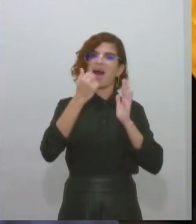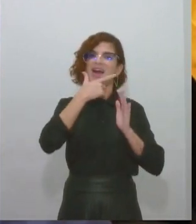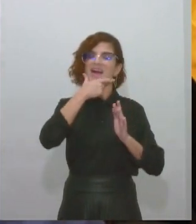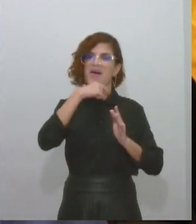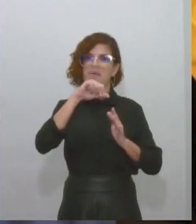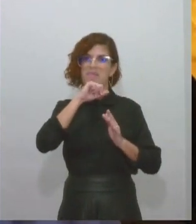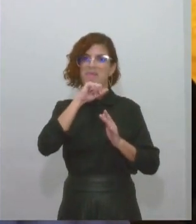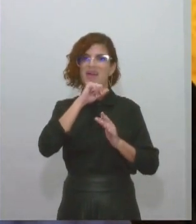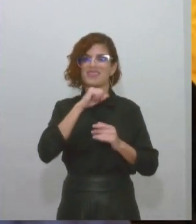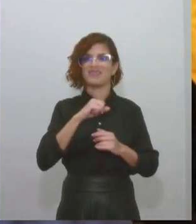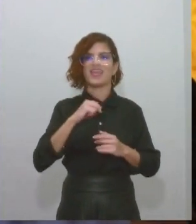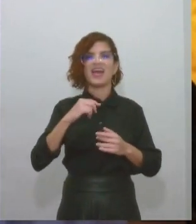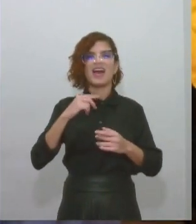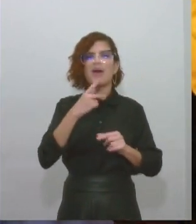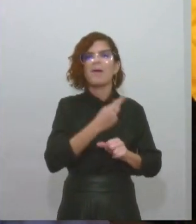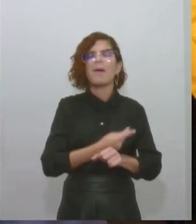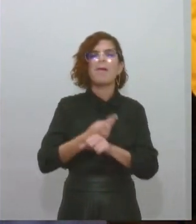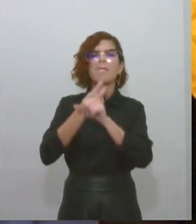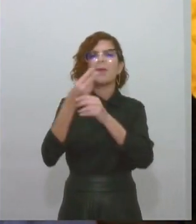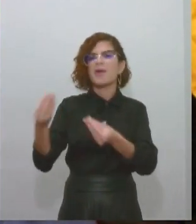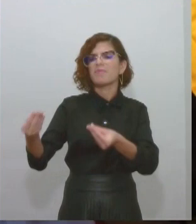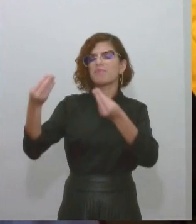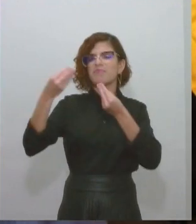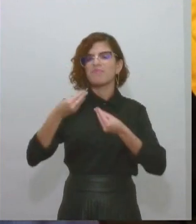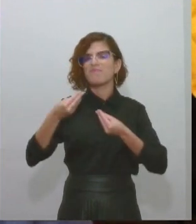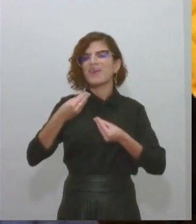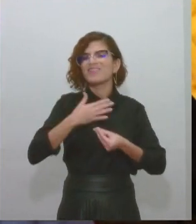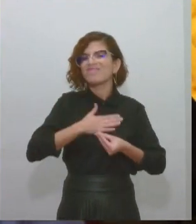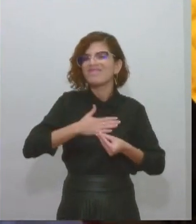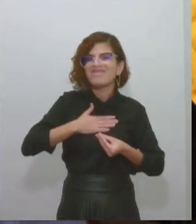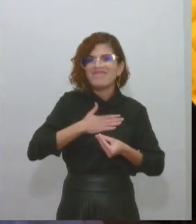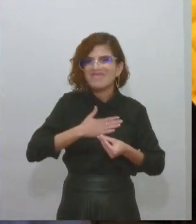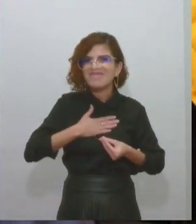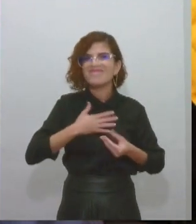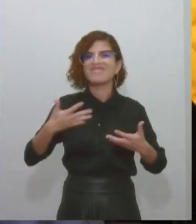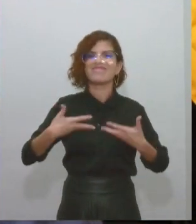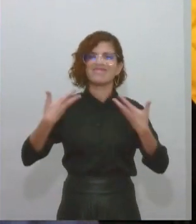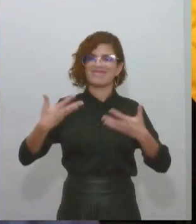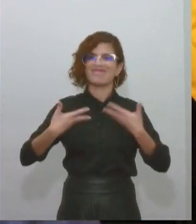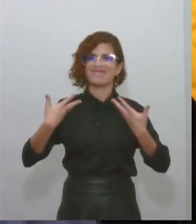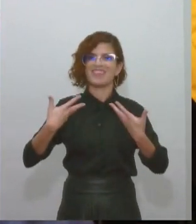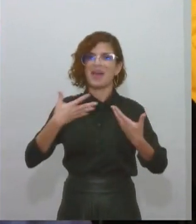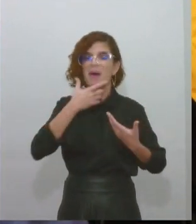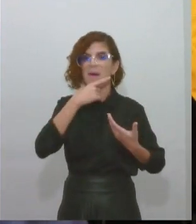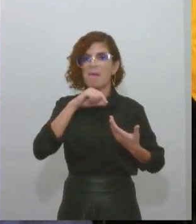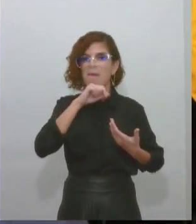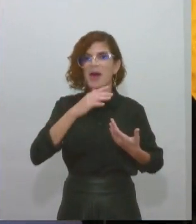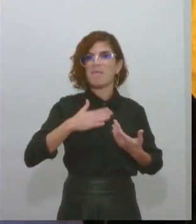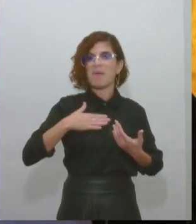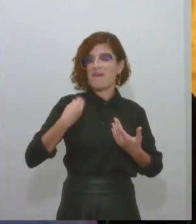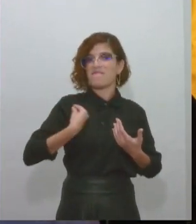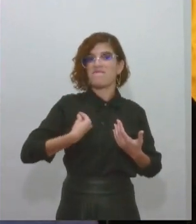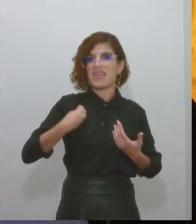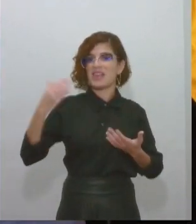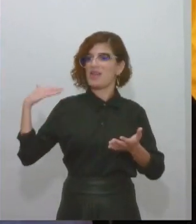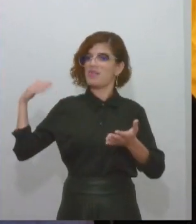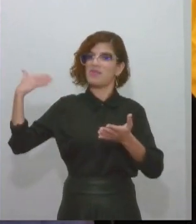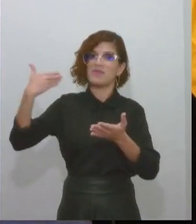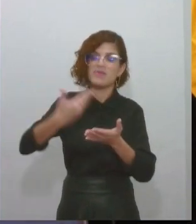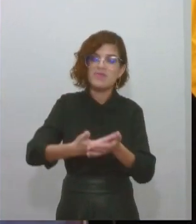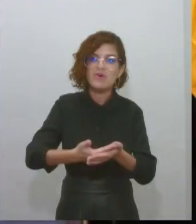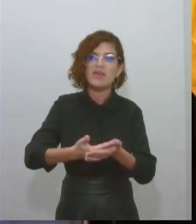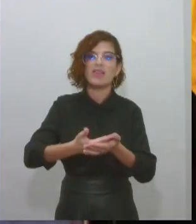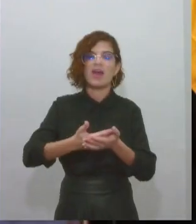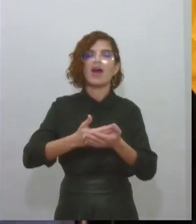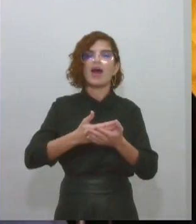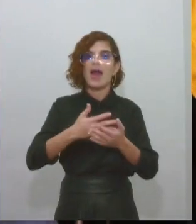Meu pai teve a vida toda dedicada à educação, né, de Sergipe, e é um estímulo muito grande. Nós precisamos cada vez mais